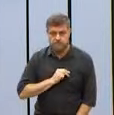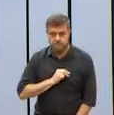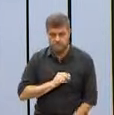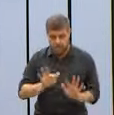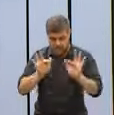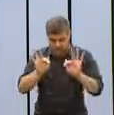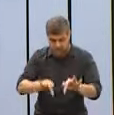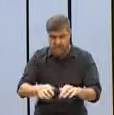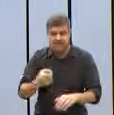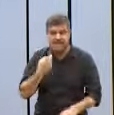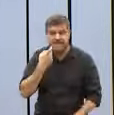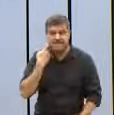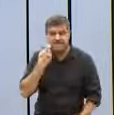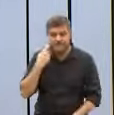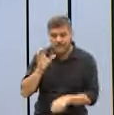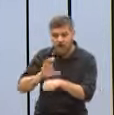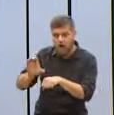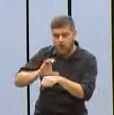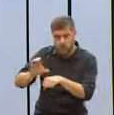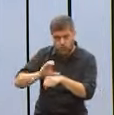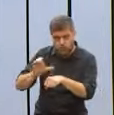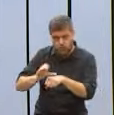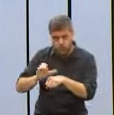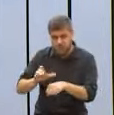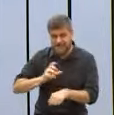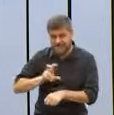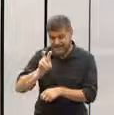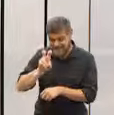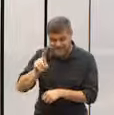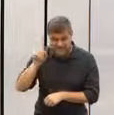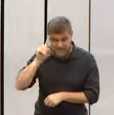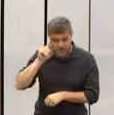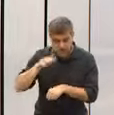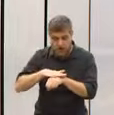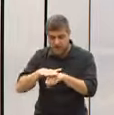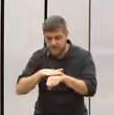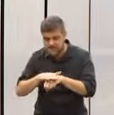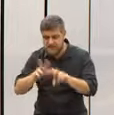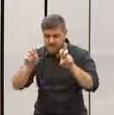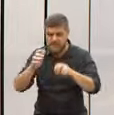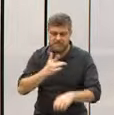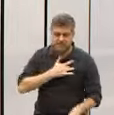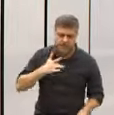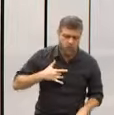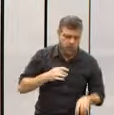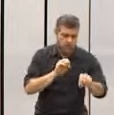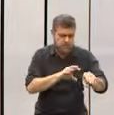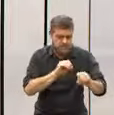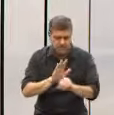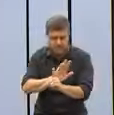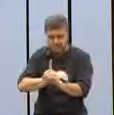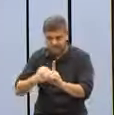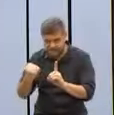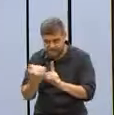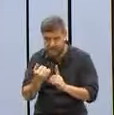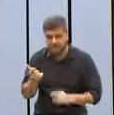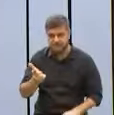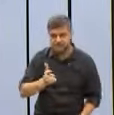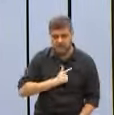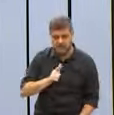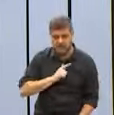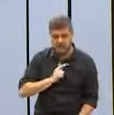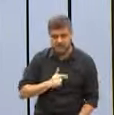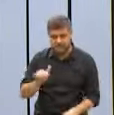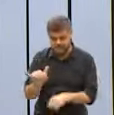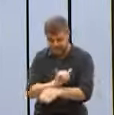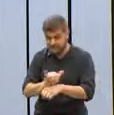isso. Encerramos na sexta-feira o curso de capacitação inicial, 5 dias conversando com saúde, com educação, com assistência,